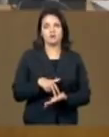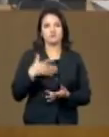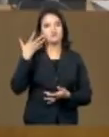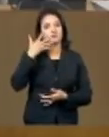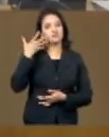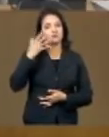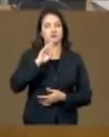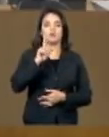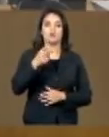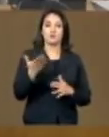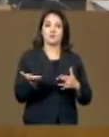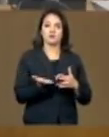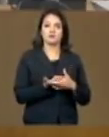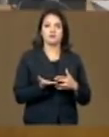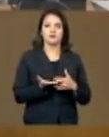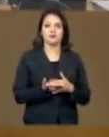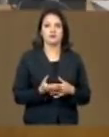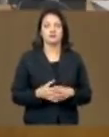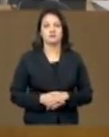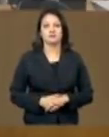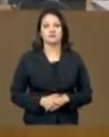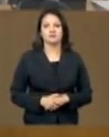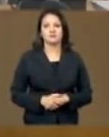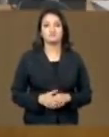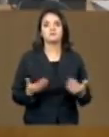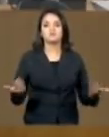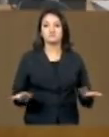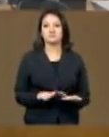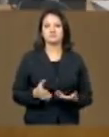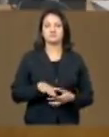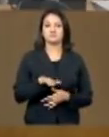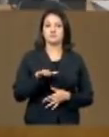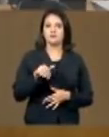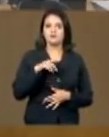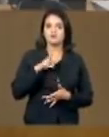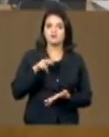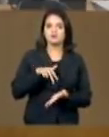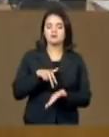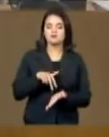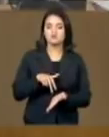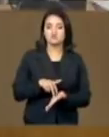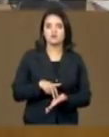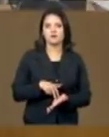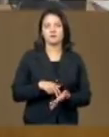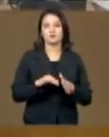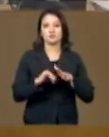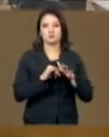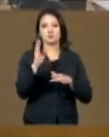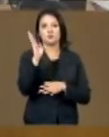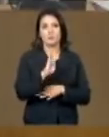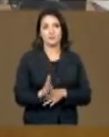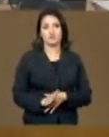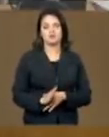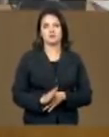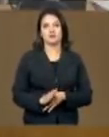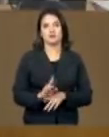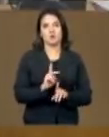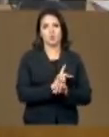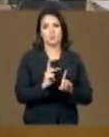chama tribuna agora pelo mix cury ibdp instituto brasileiro de direito previdenciário doutor diego monteiro